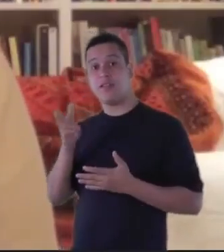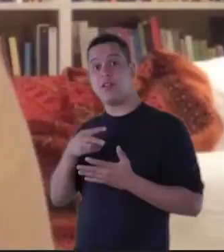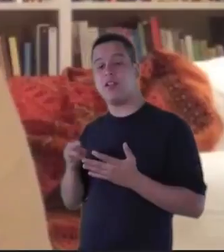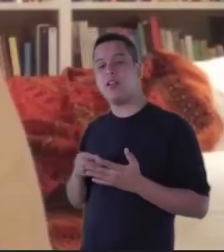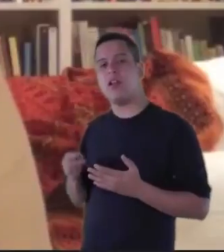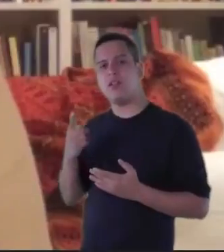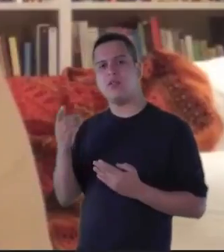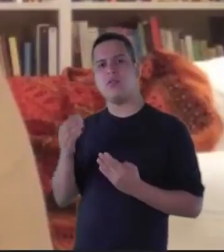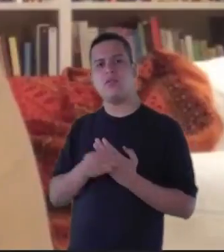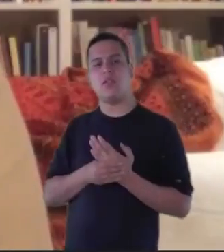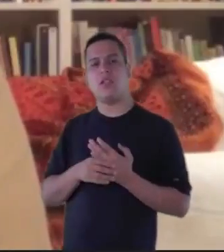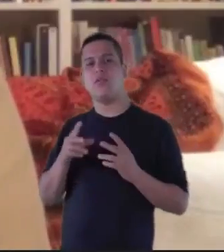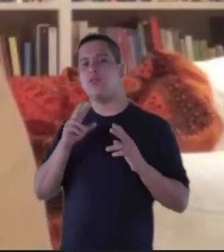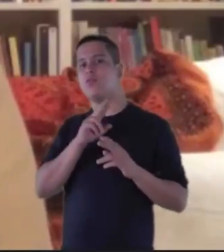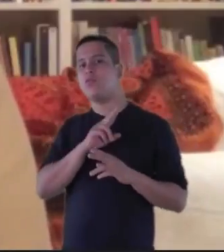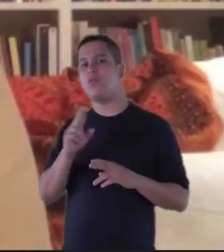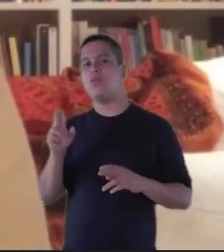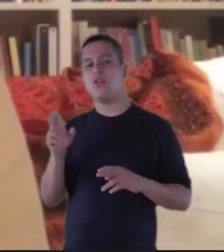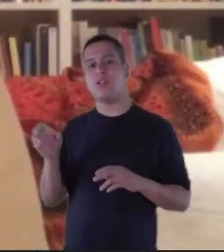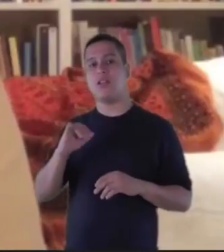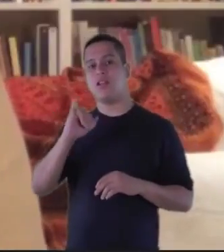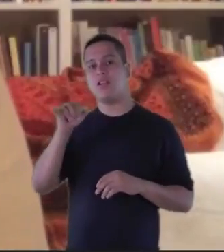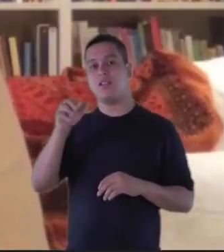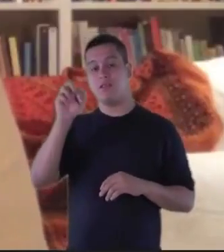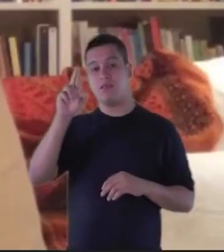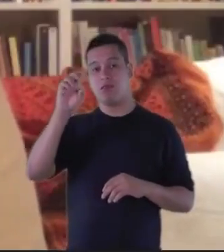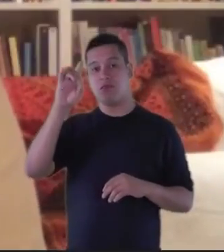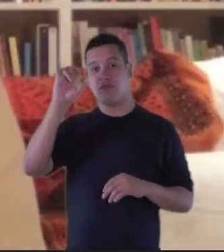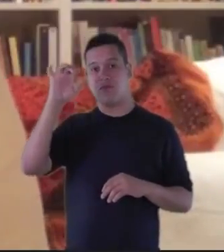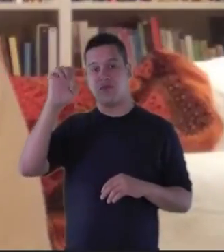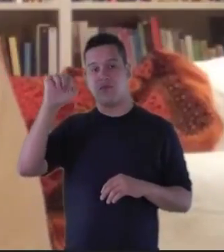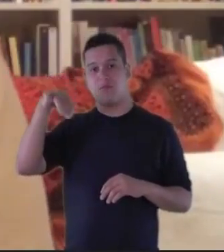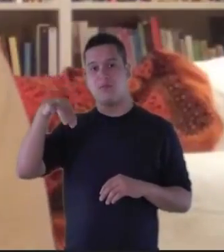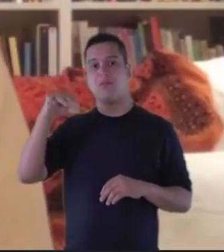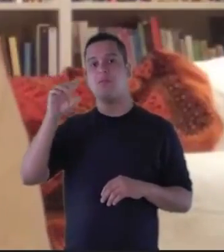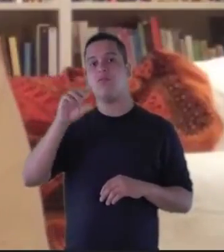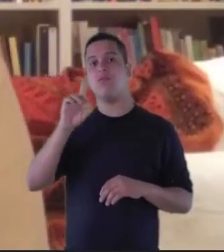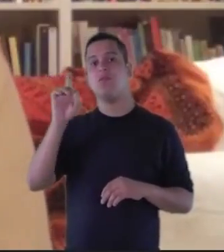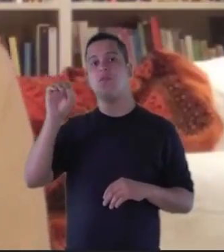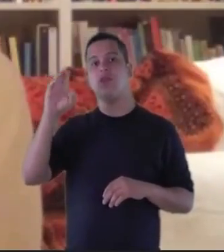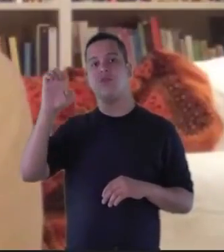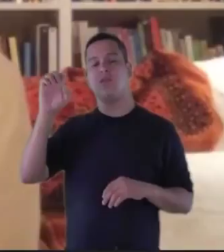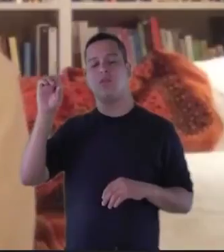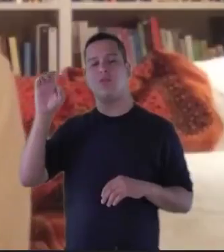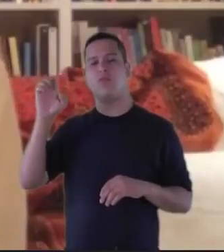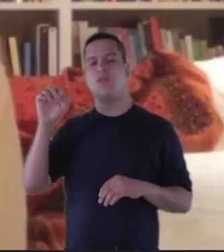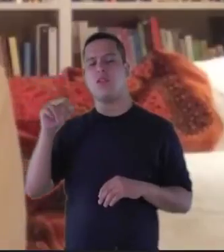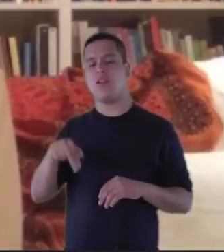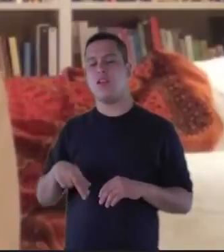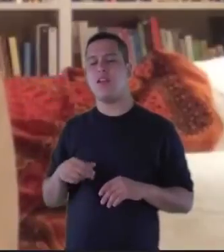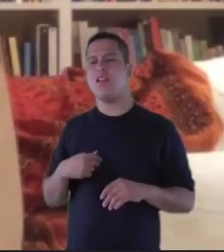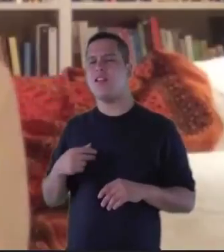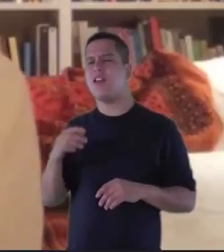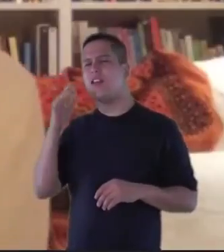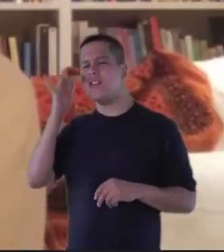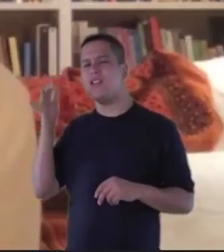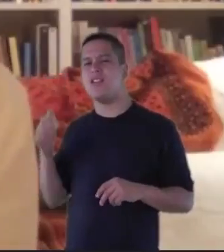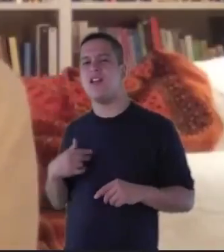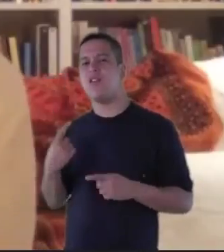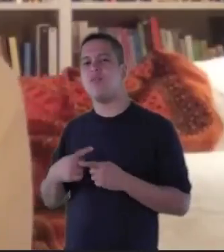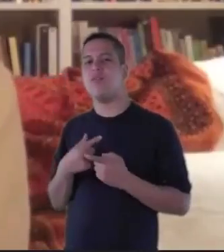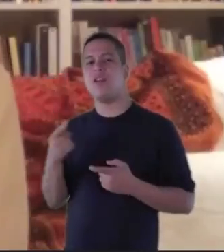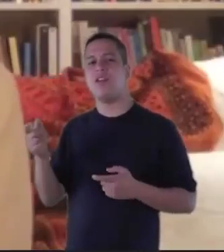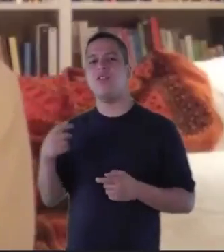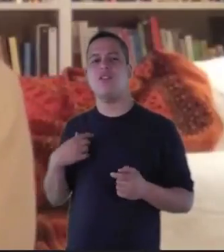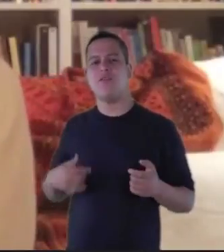falei, cara, que incrível, fiquei muito atraída por aquilo, um roqueiro leitor, trouxe o livro para a praia, achei bem interessante aquilo,